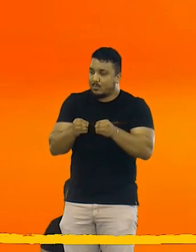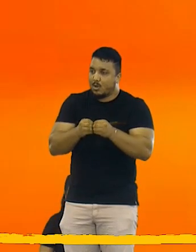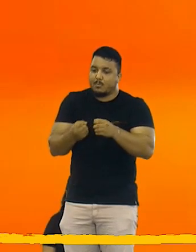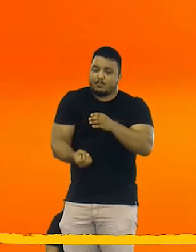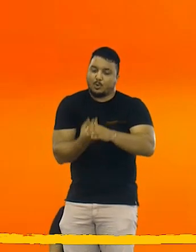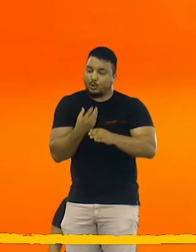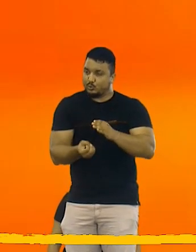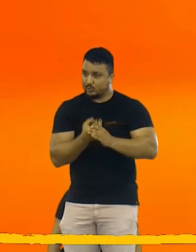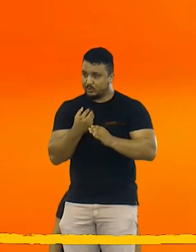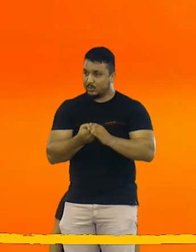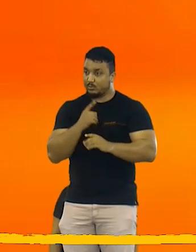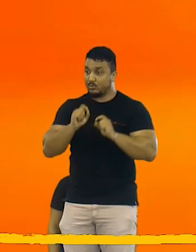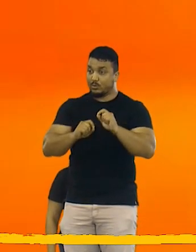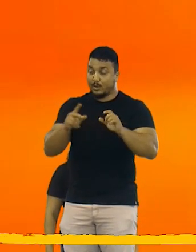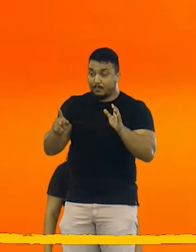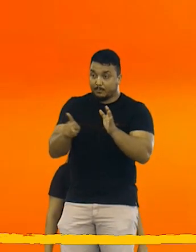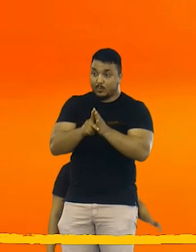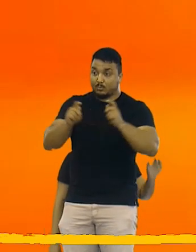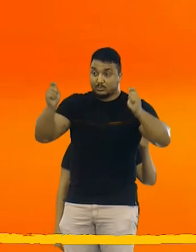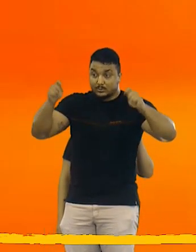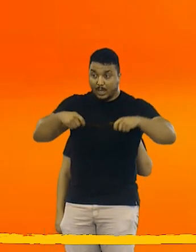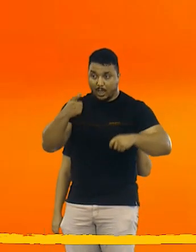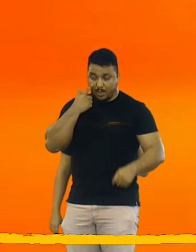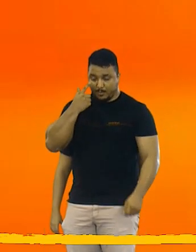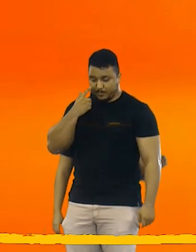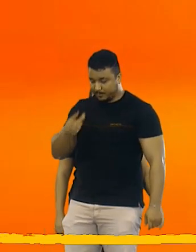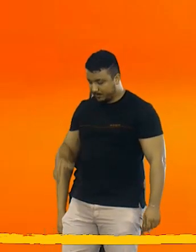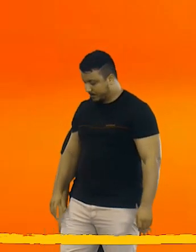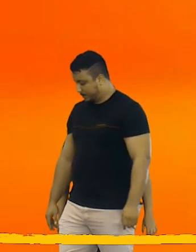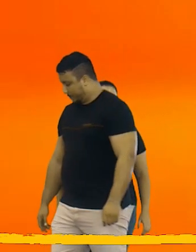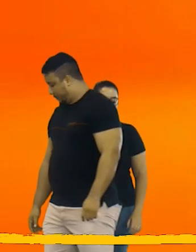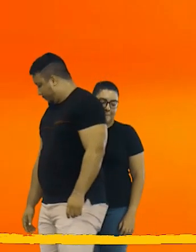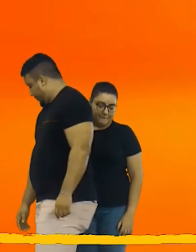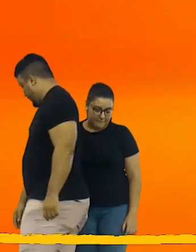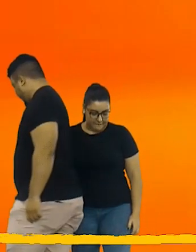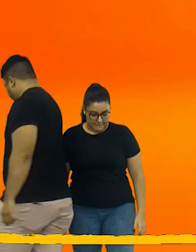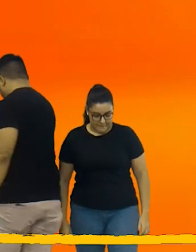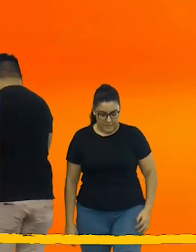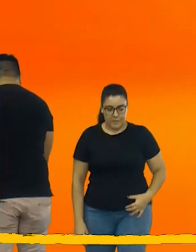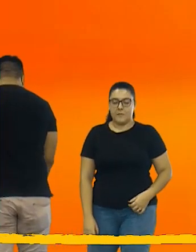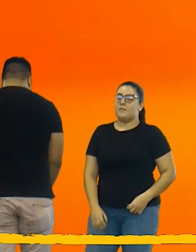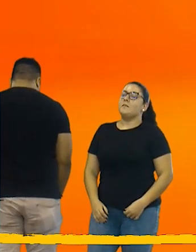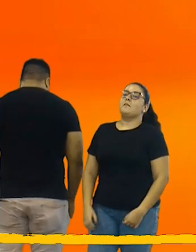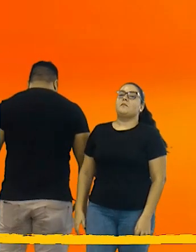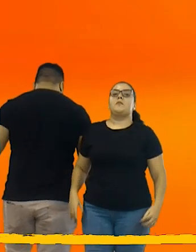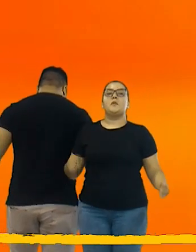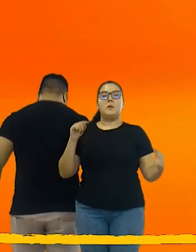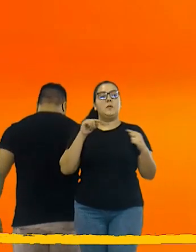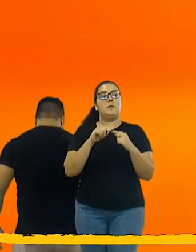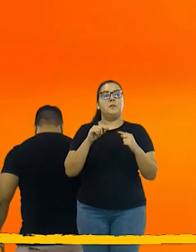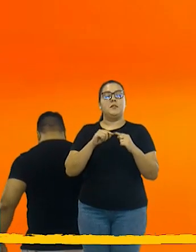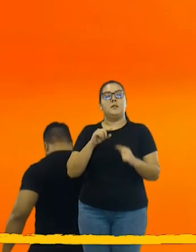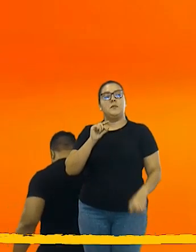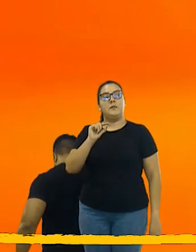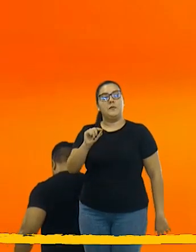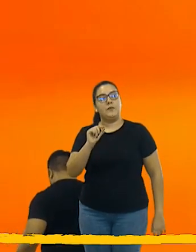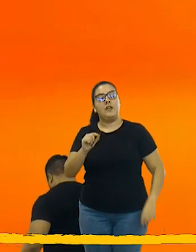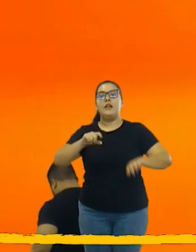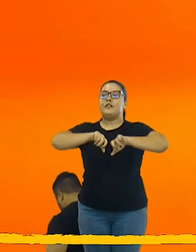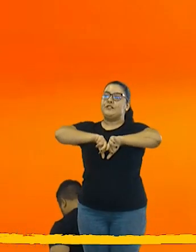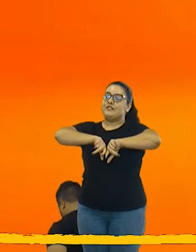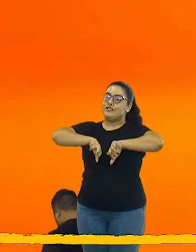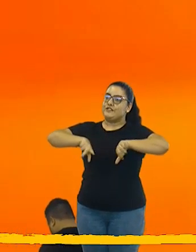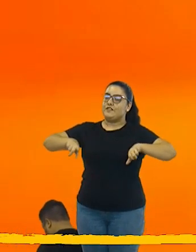Então, o recorte do comando, né, do suporte da questão, ele está ligado ao quê? Às